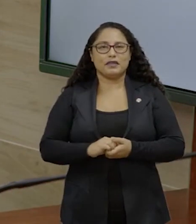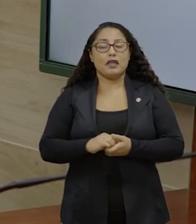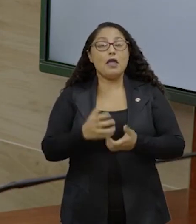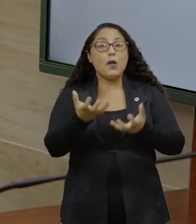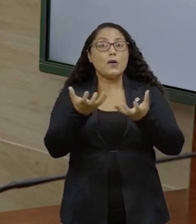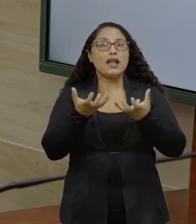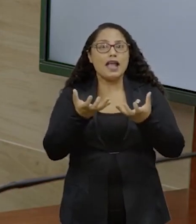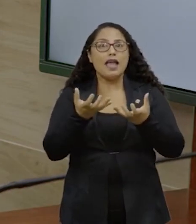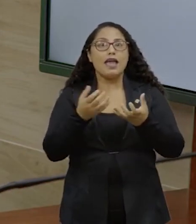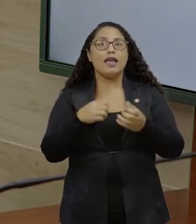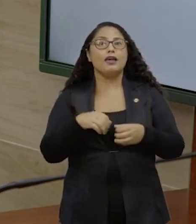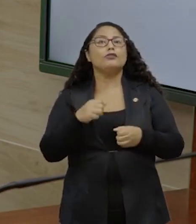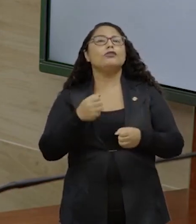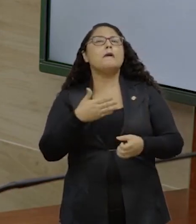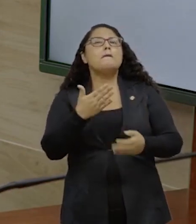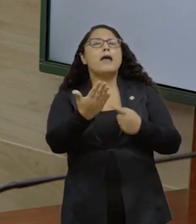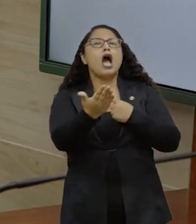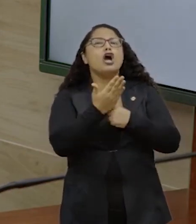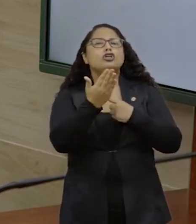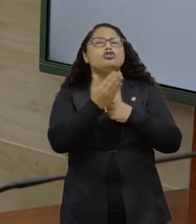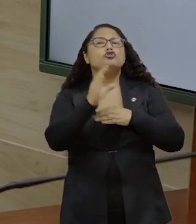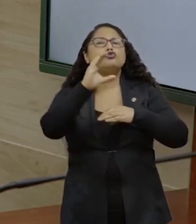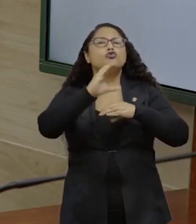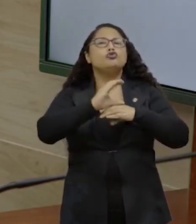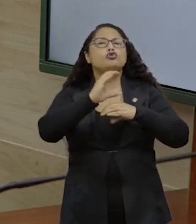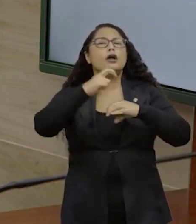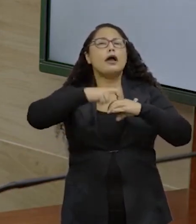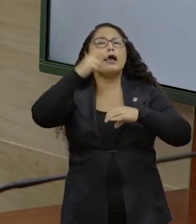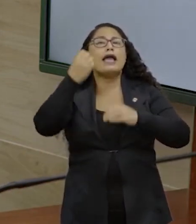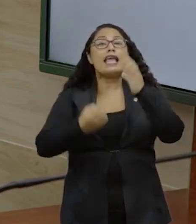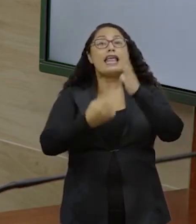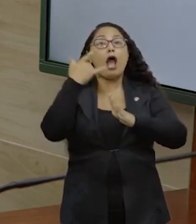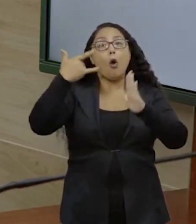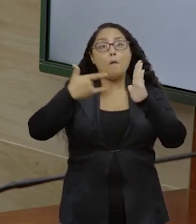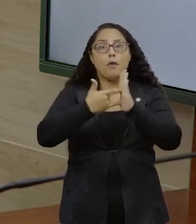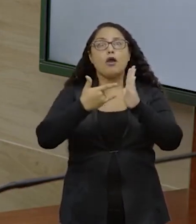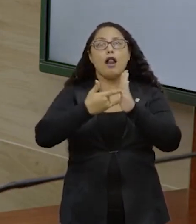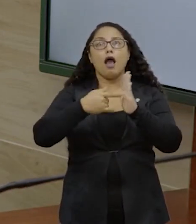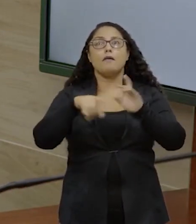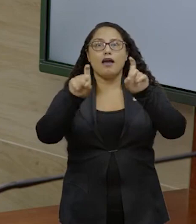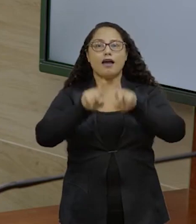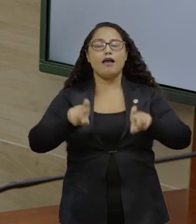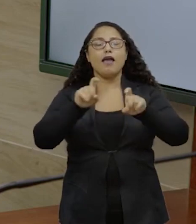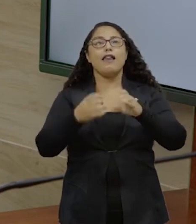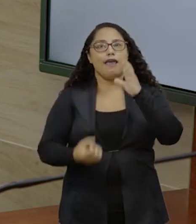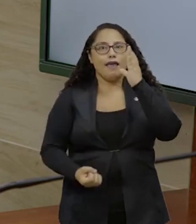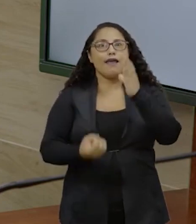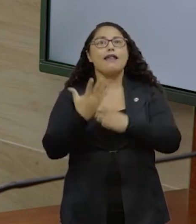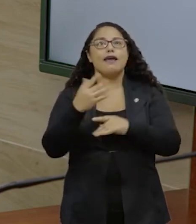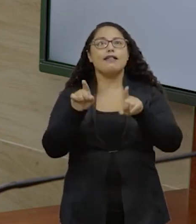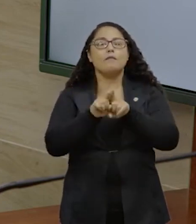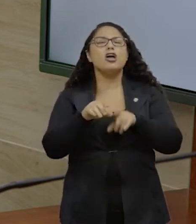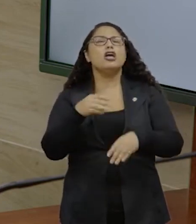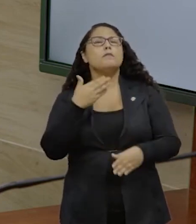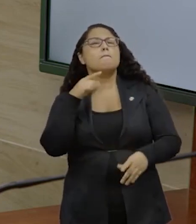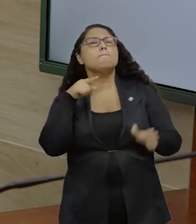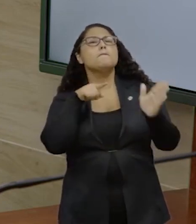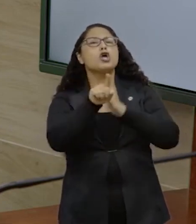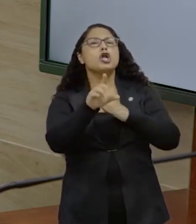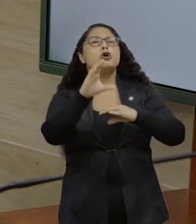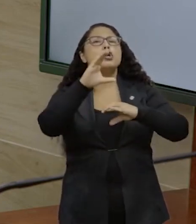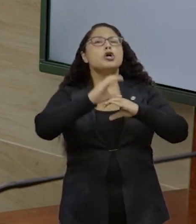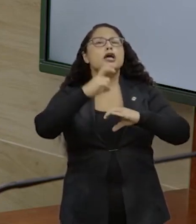Eu quero, ChatGPT, me ajude a fazer um programa de computador. Ele vai fazer esse programa de computador para você. ChatGPT, me